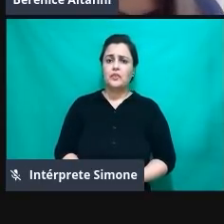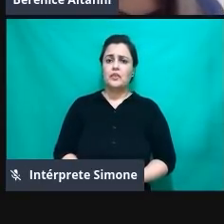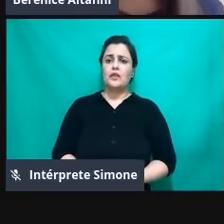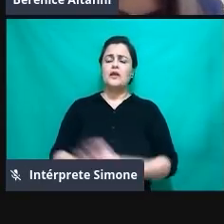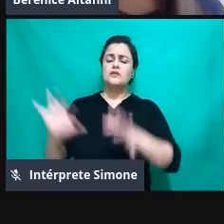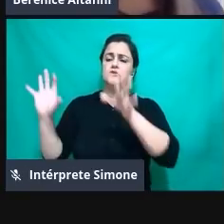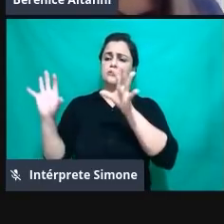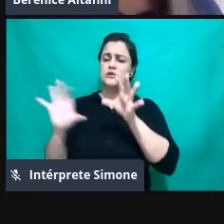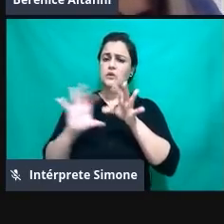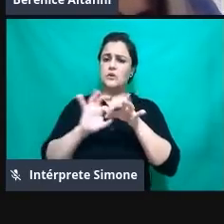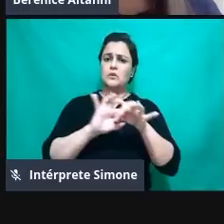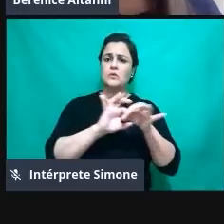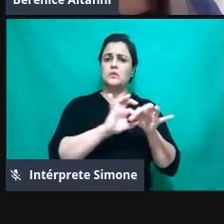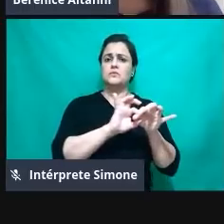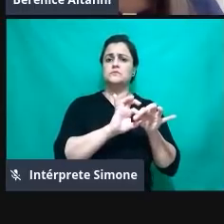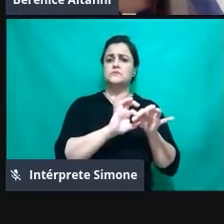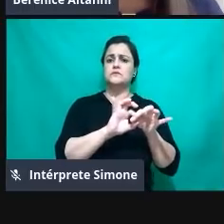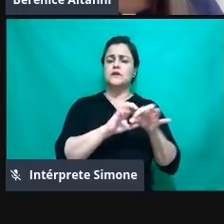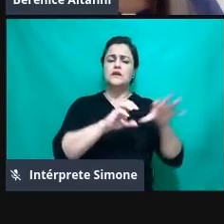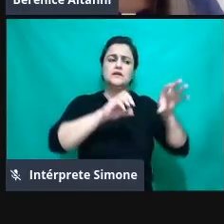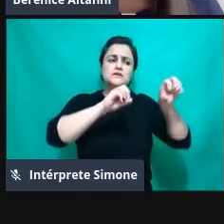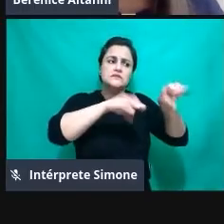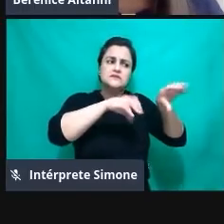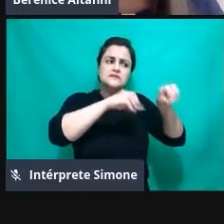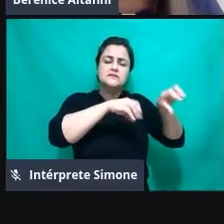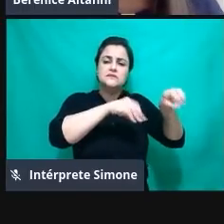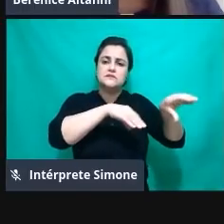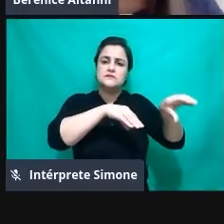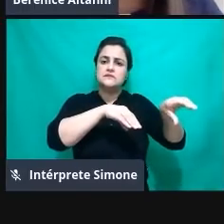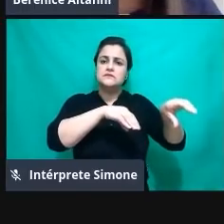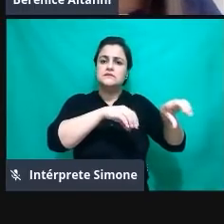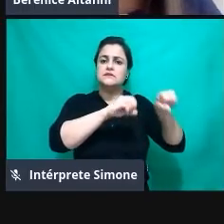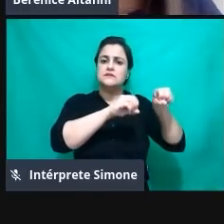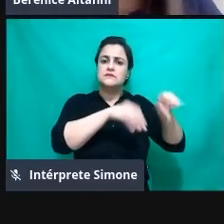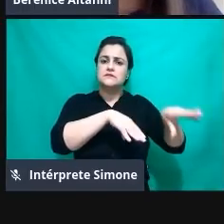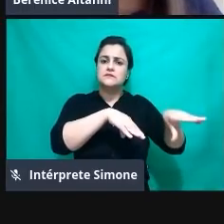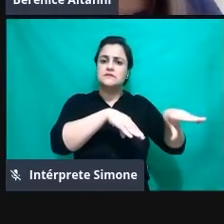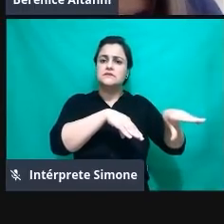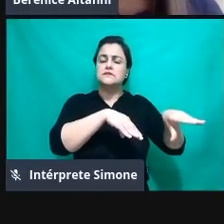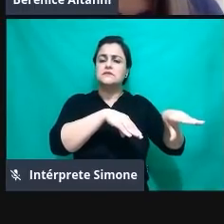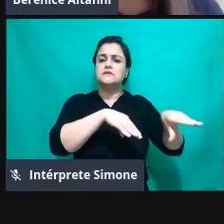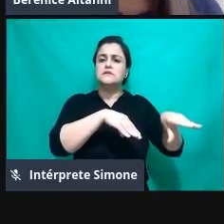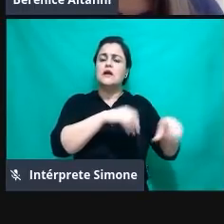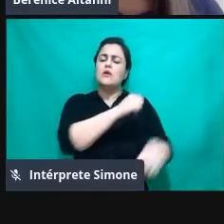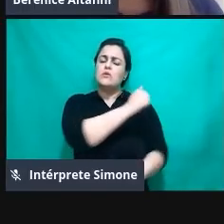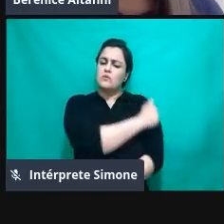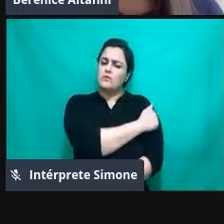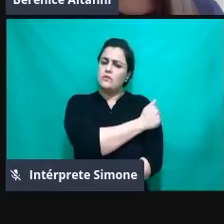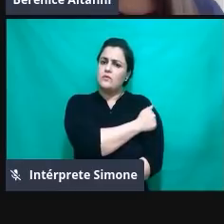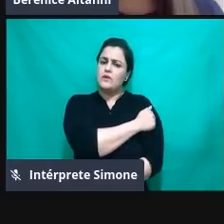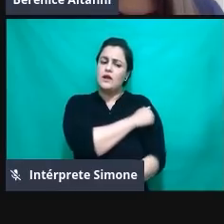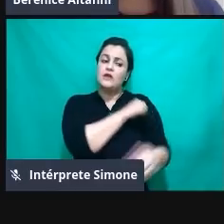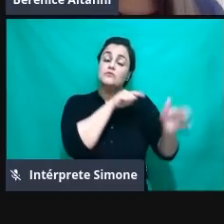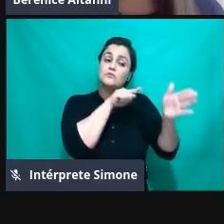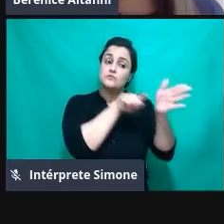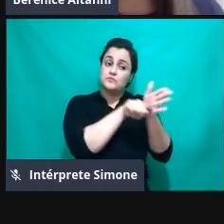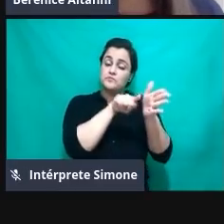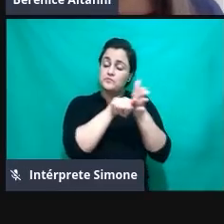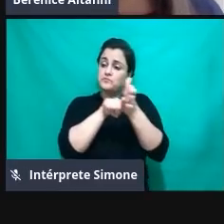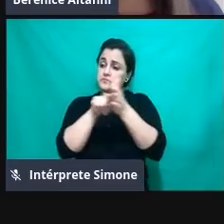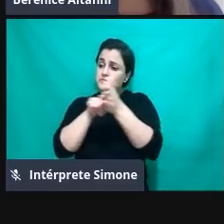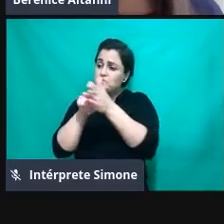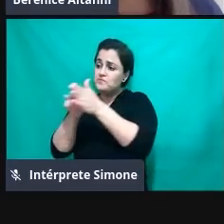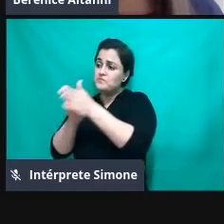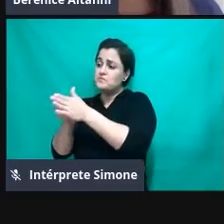nessa forma de ensinar, né, o aluno, ele pesquisa algum problema que